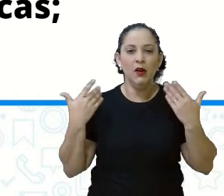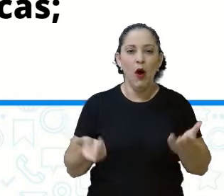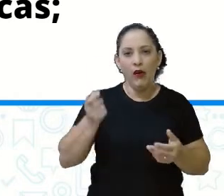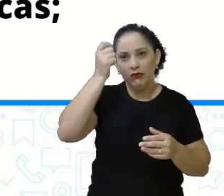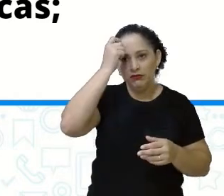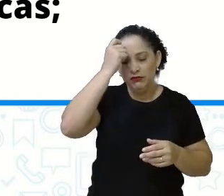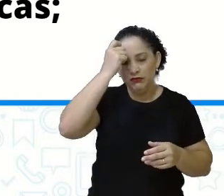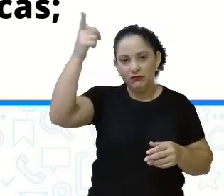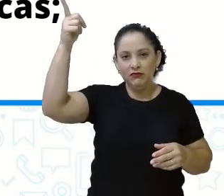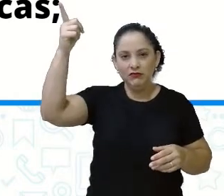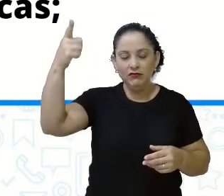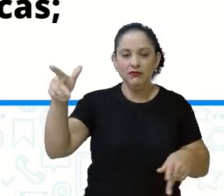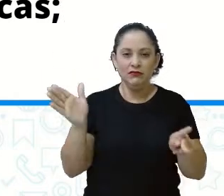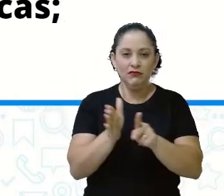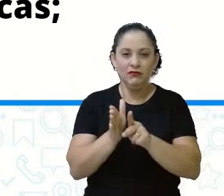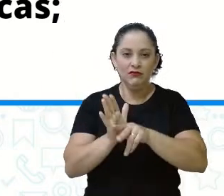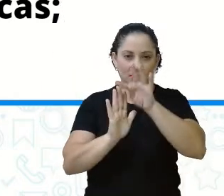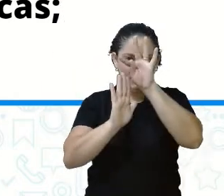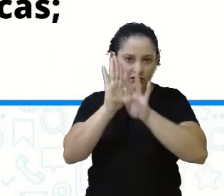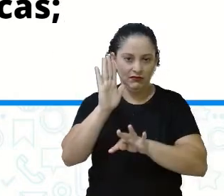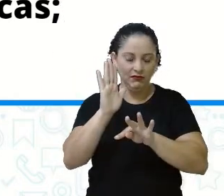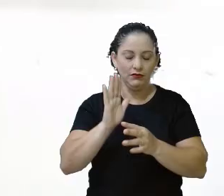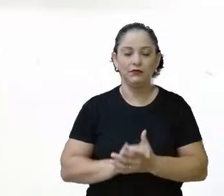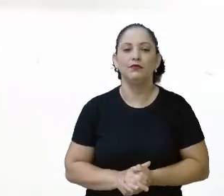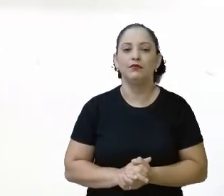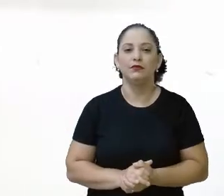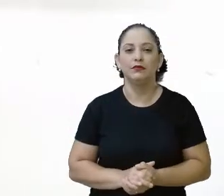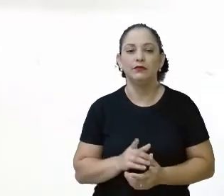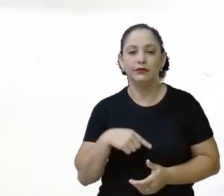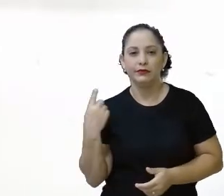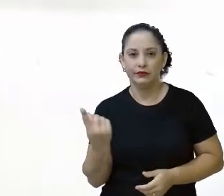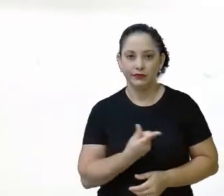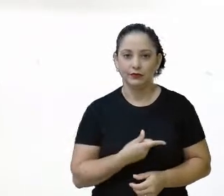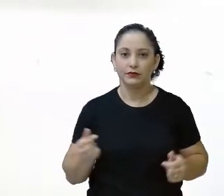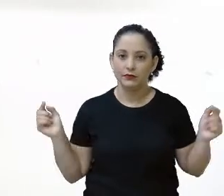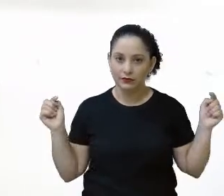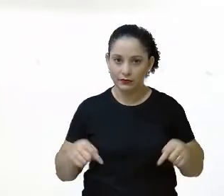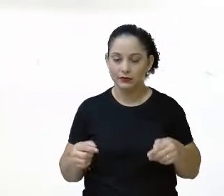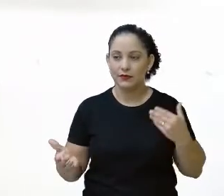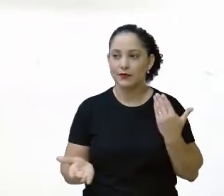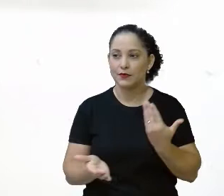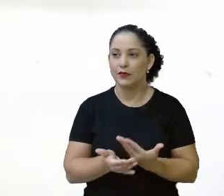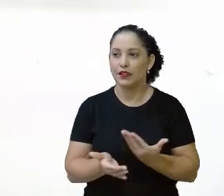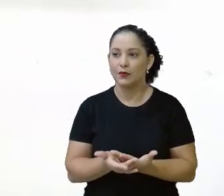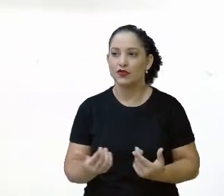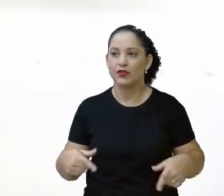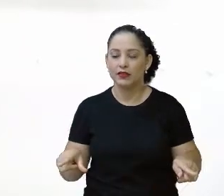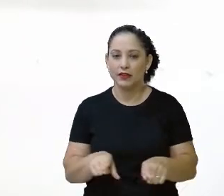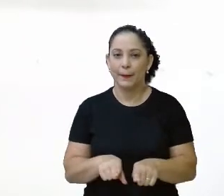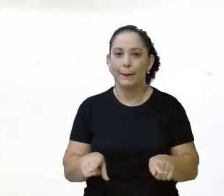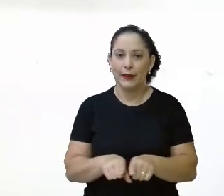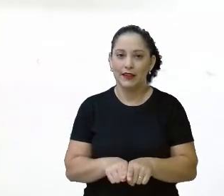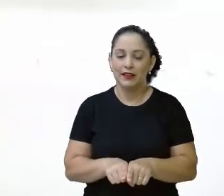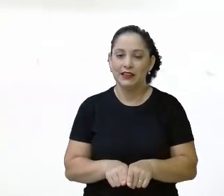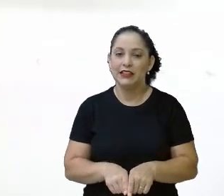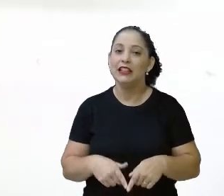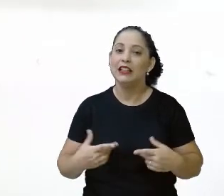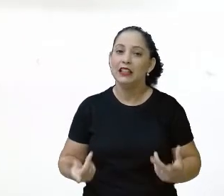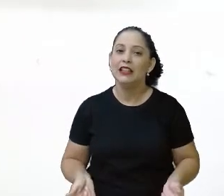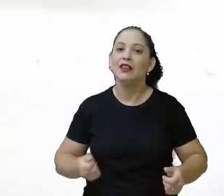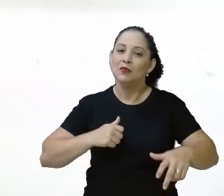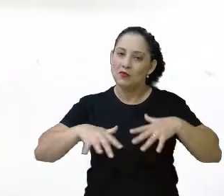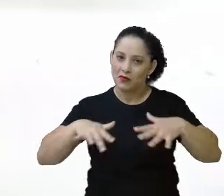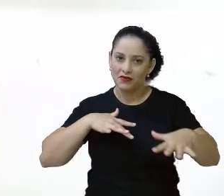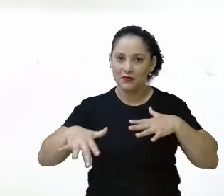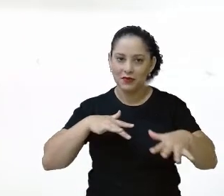ideia central do texto. Ok? Então, estaremos trabalhando isso aqui também. Além disso, vamos falar sobre as